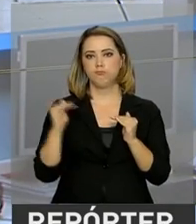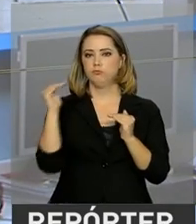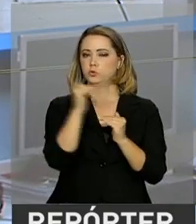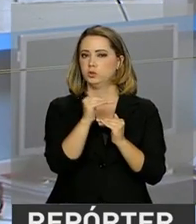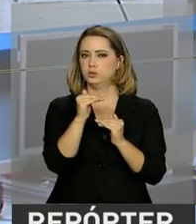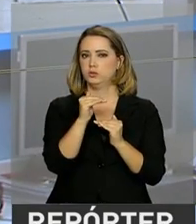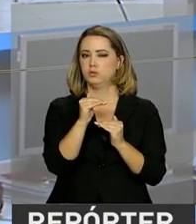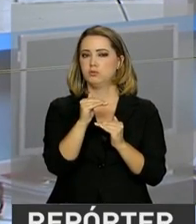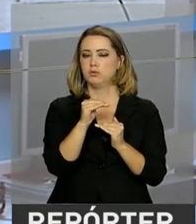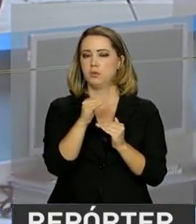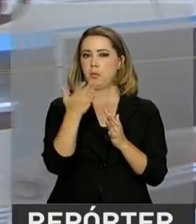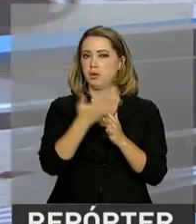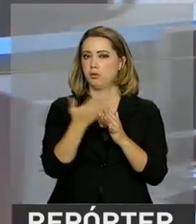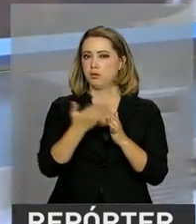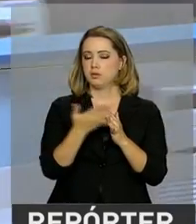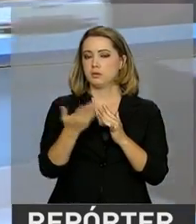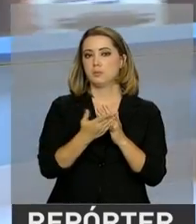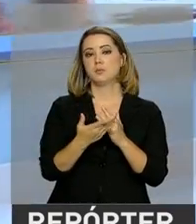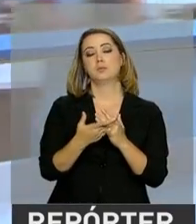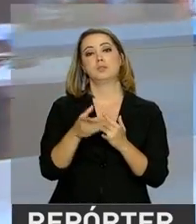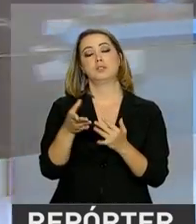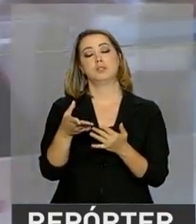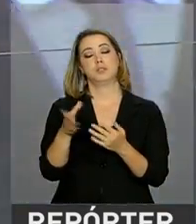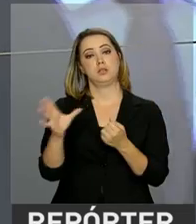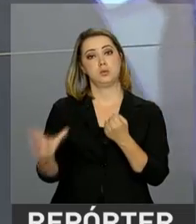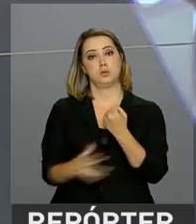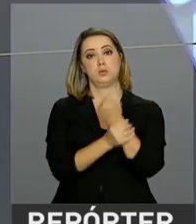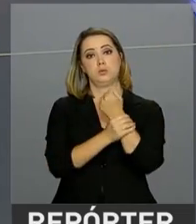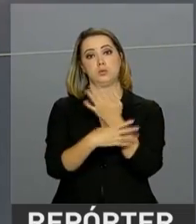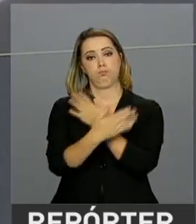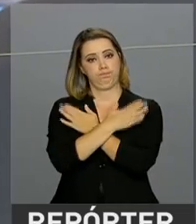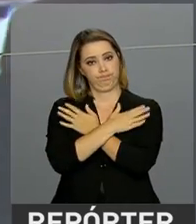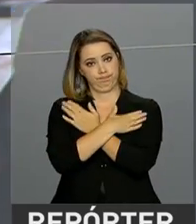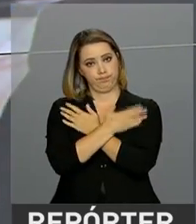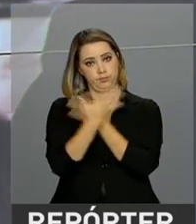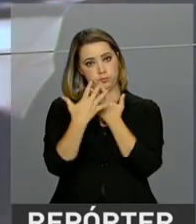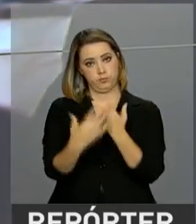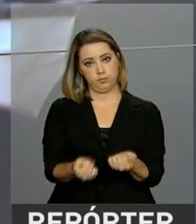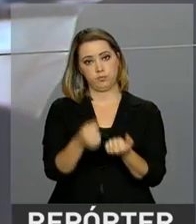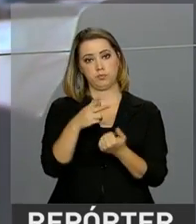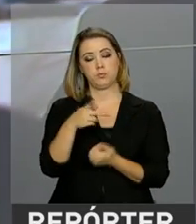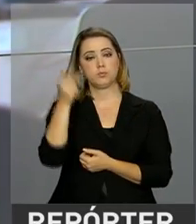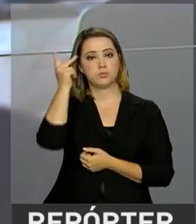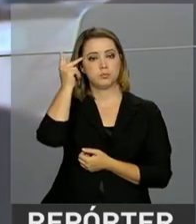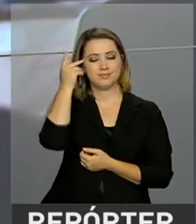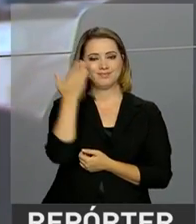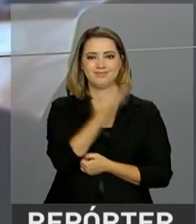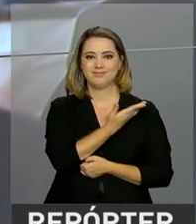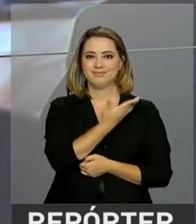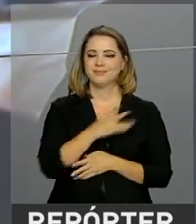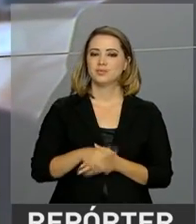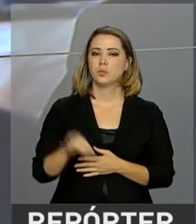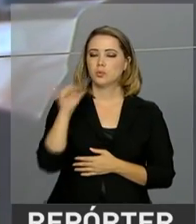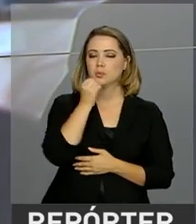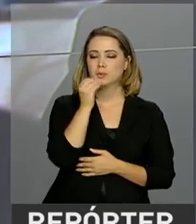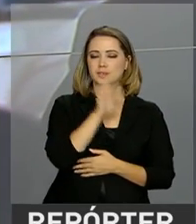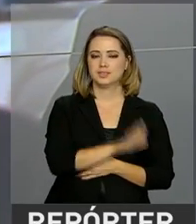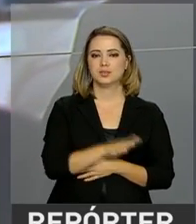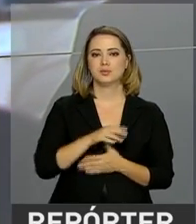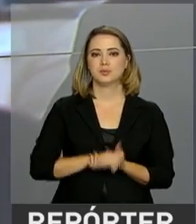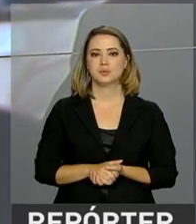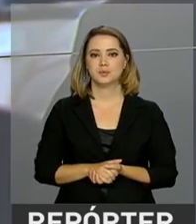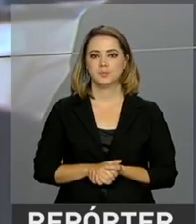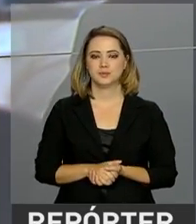seguro desemprego os detalhes quem vai trazer pra gente é o repórter José Luiz Filho de São Paulo olá Zé Luiz Boa tarde outra